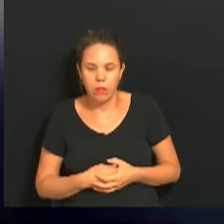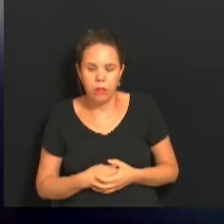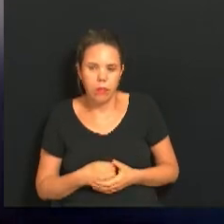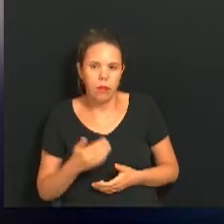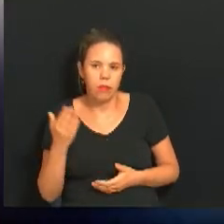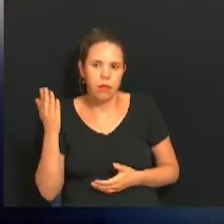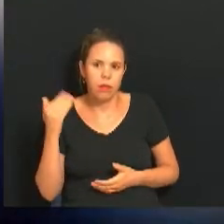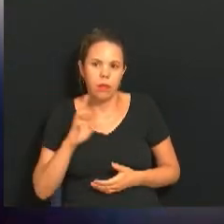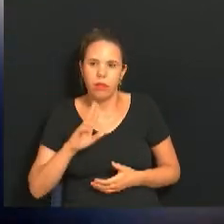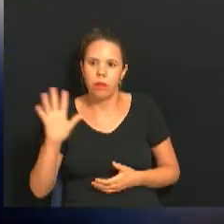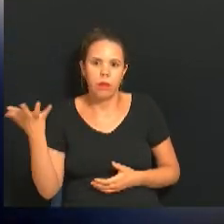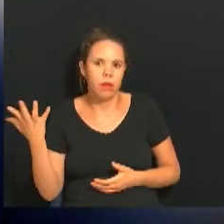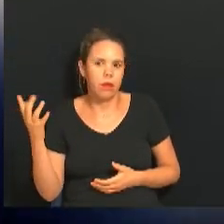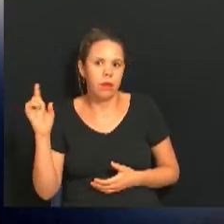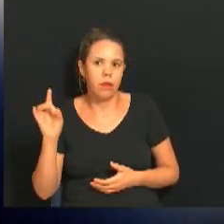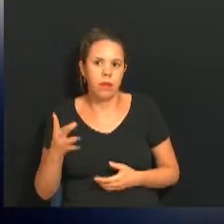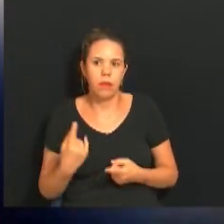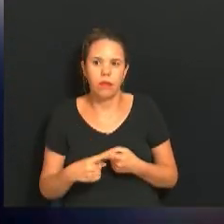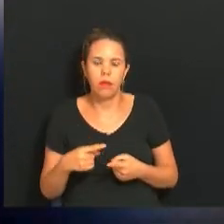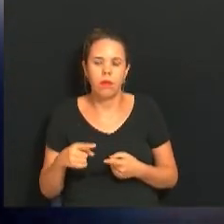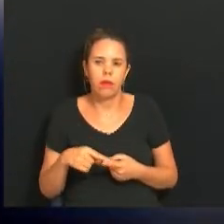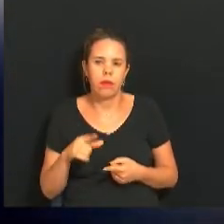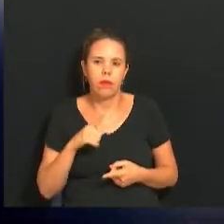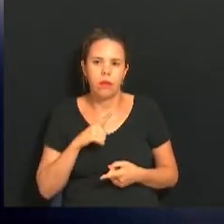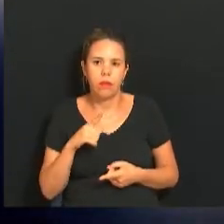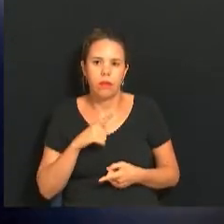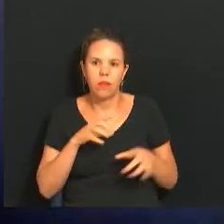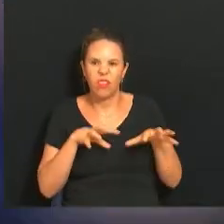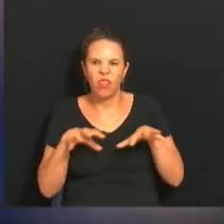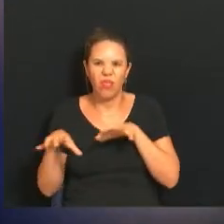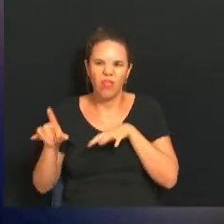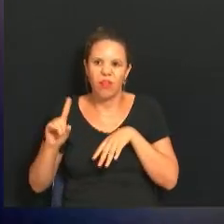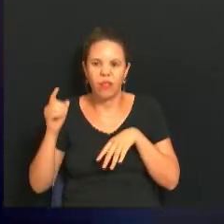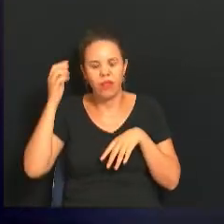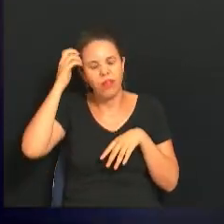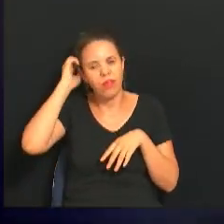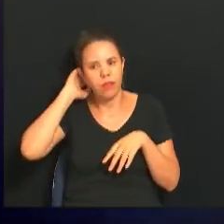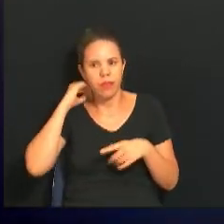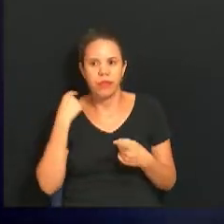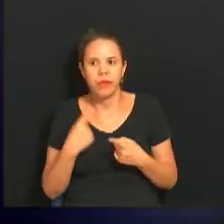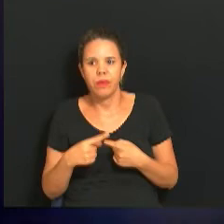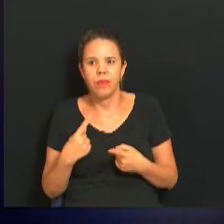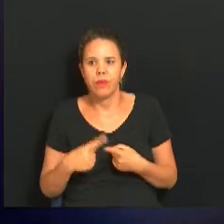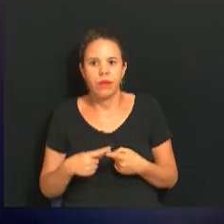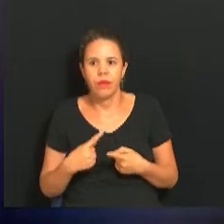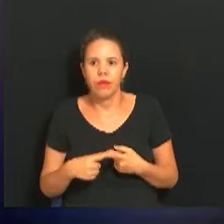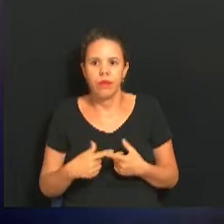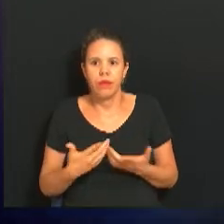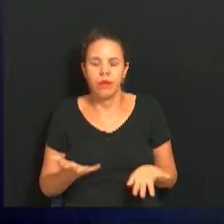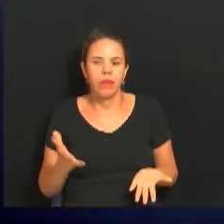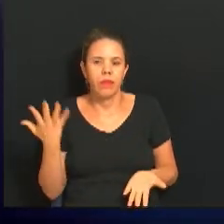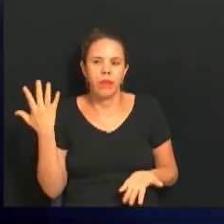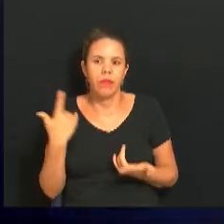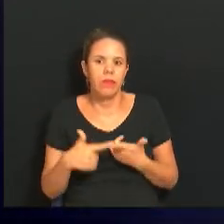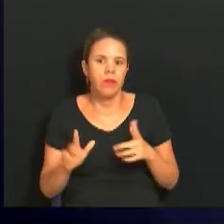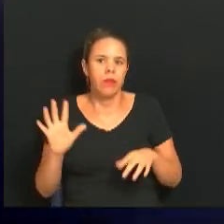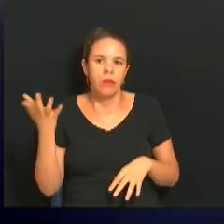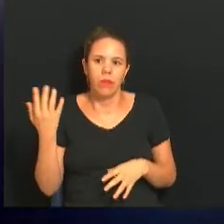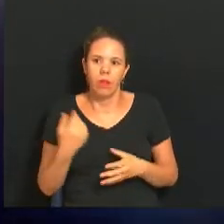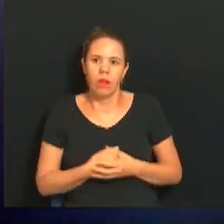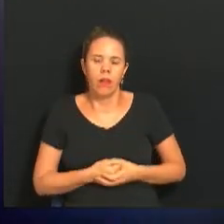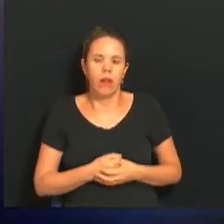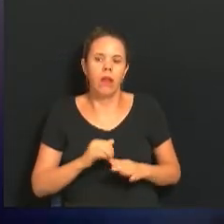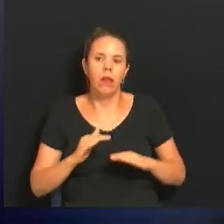não acontece só porque está tendo chuva, até porque esse tipo de ocorrência não acontece nos